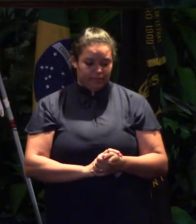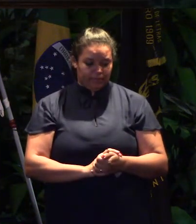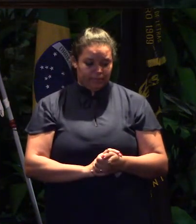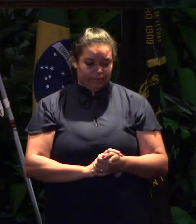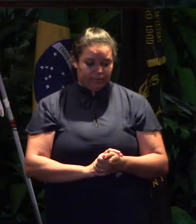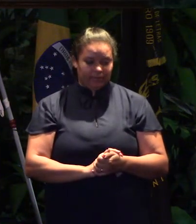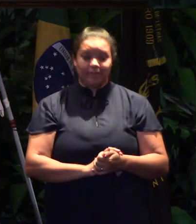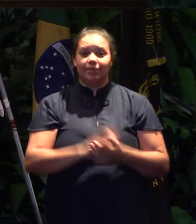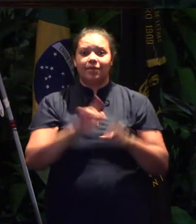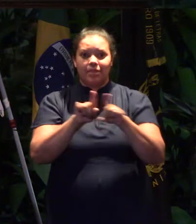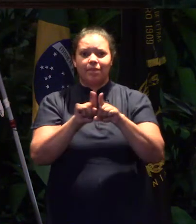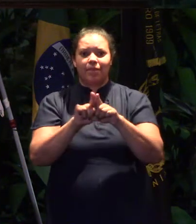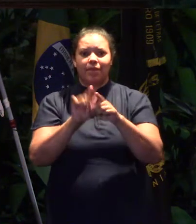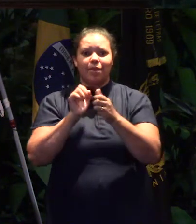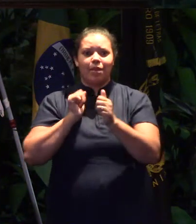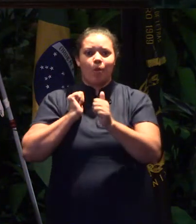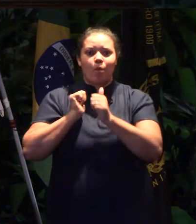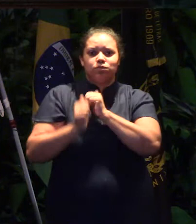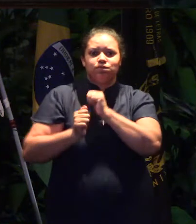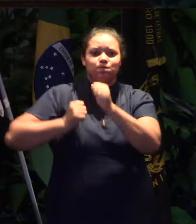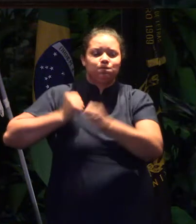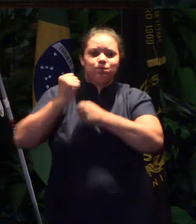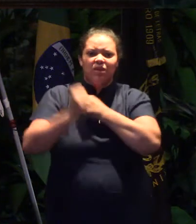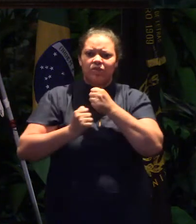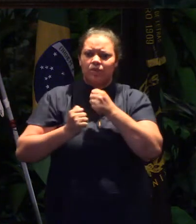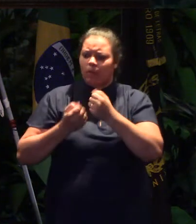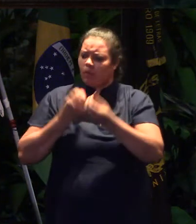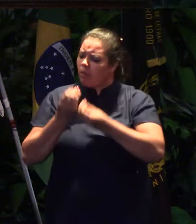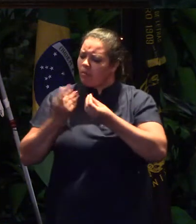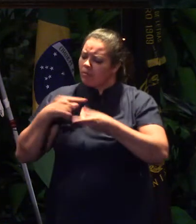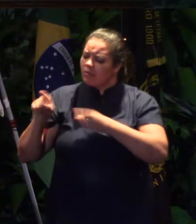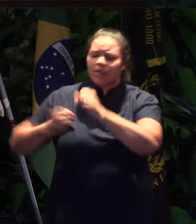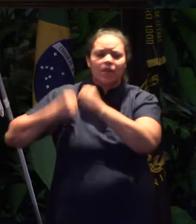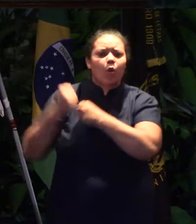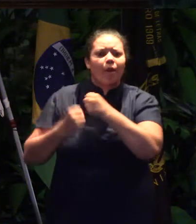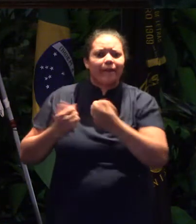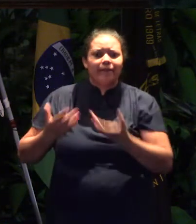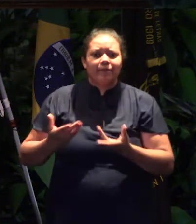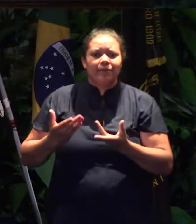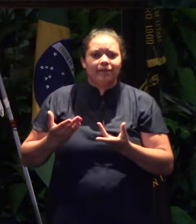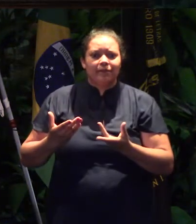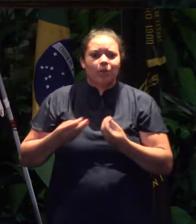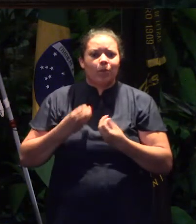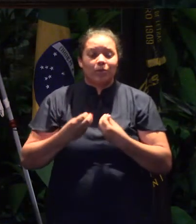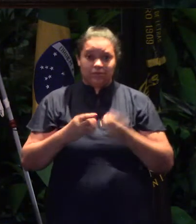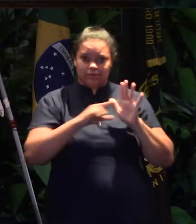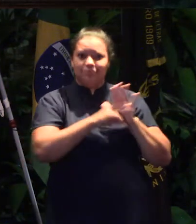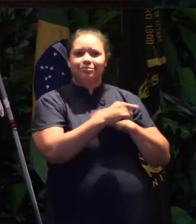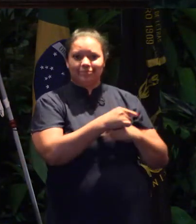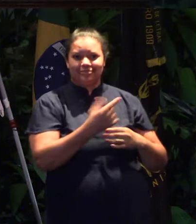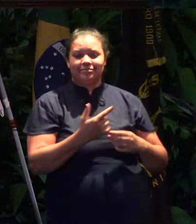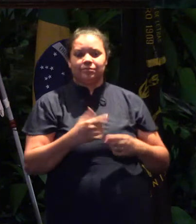Como corredor. Uma vez eu estava do lado do Flávio e a pessoa falou: mas como você corre, né? Né, Flávio? Corre junto